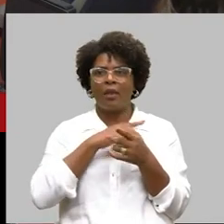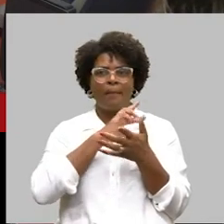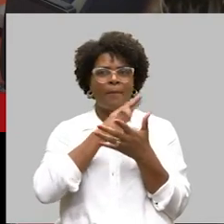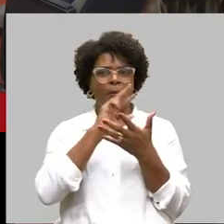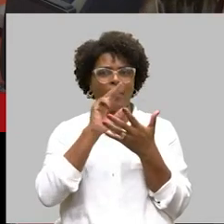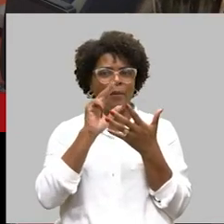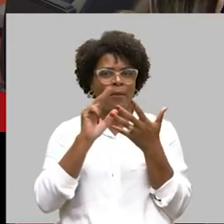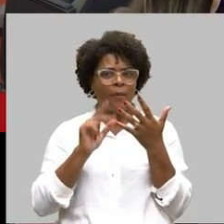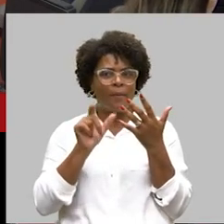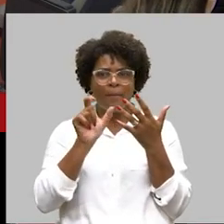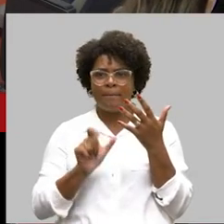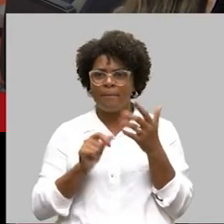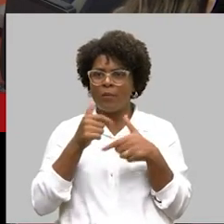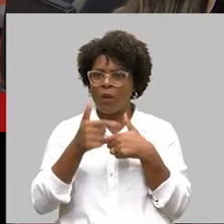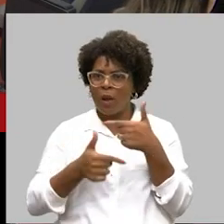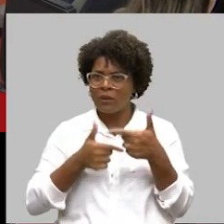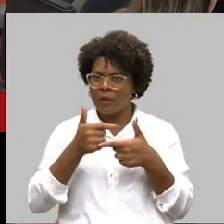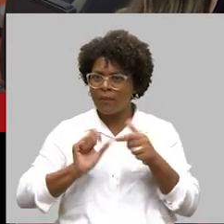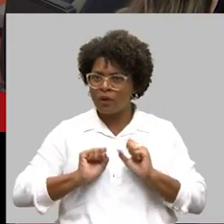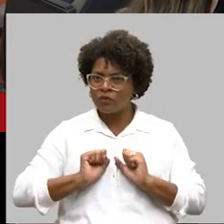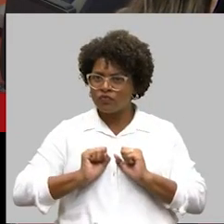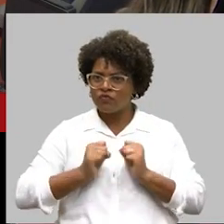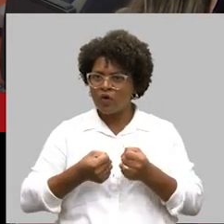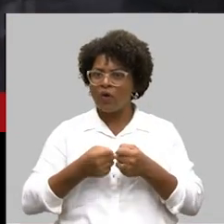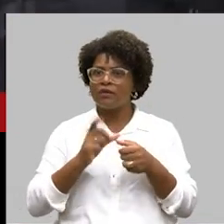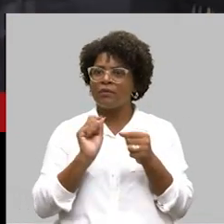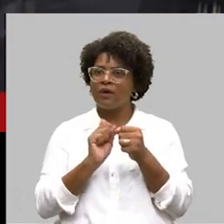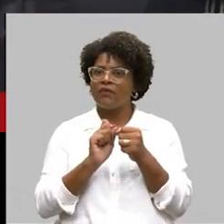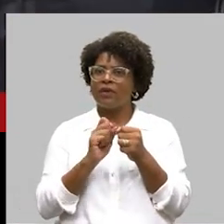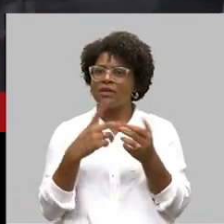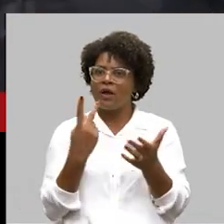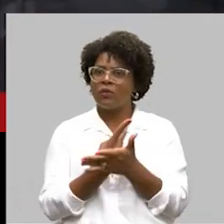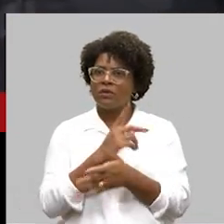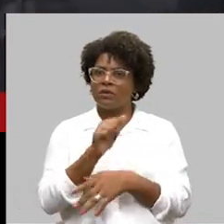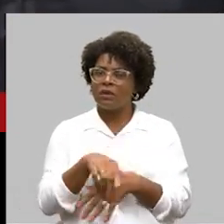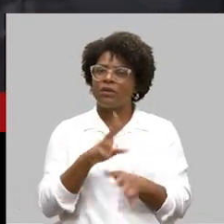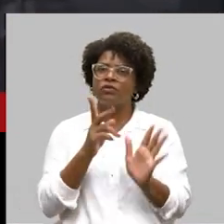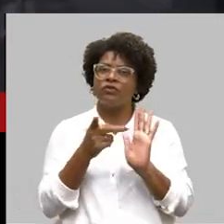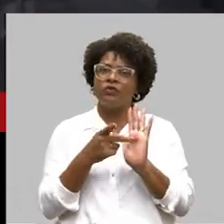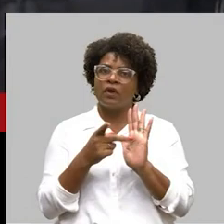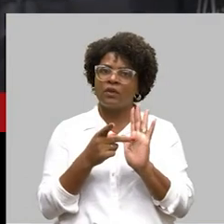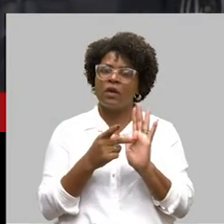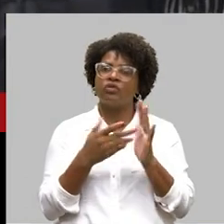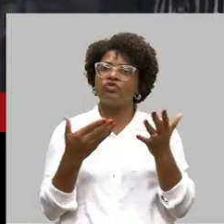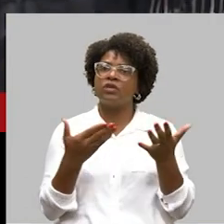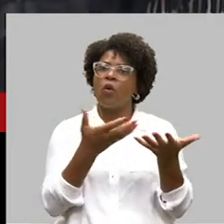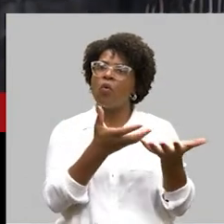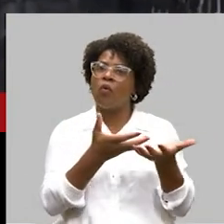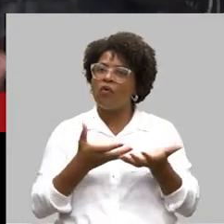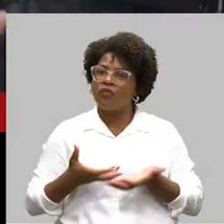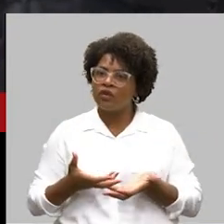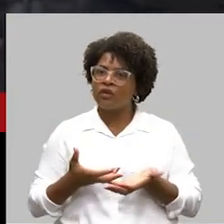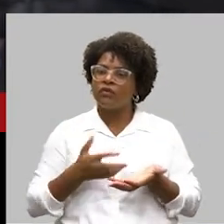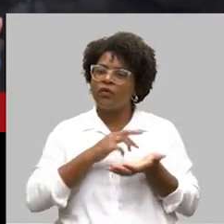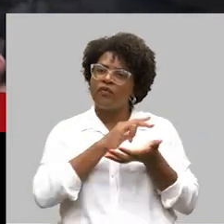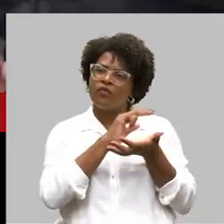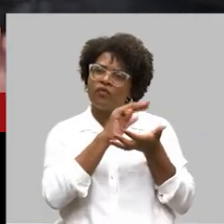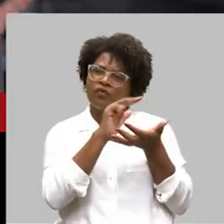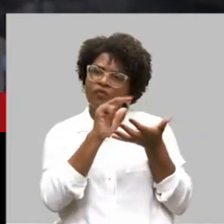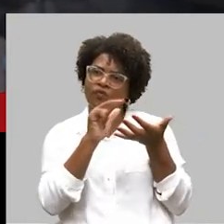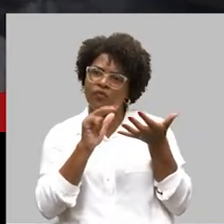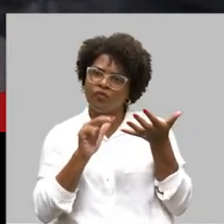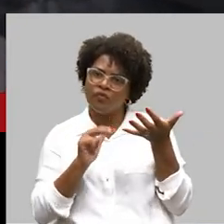bastante para fazer a realidade do que nós vamos debater então eu quero convidar vou convidar várias pessoas primeiro Quero